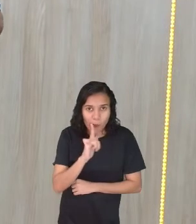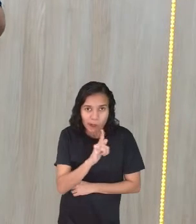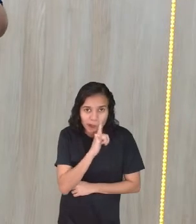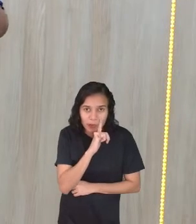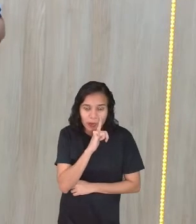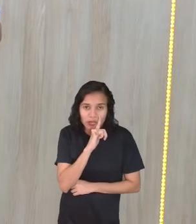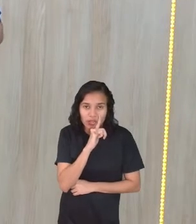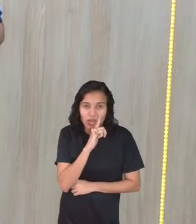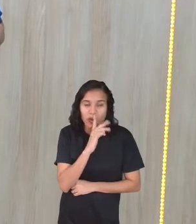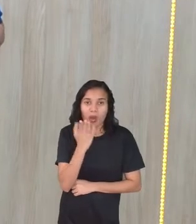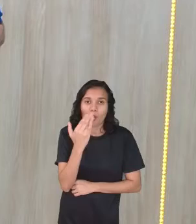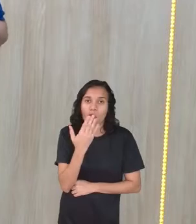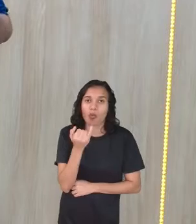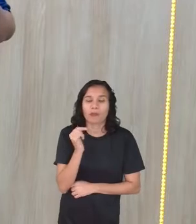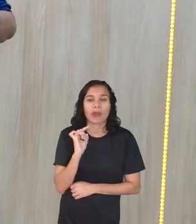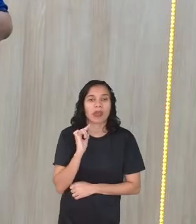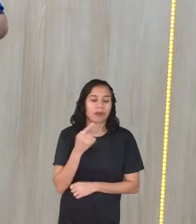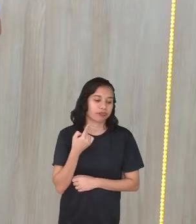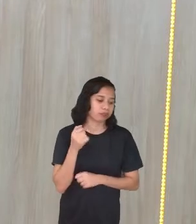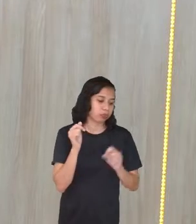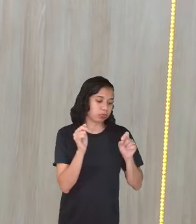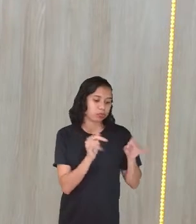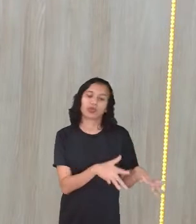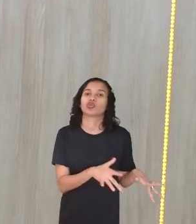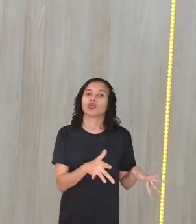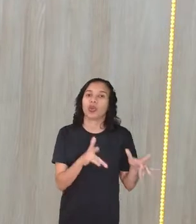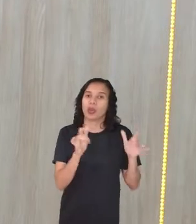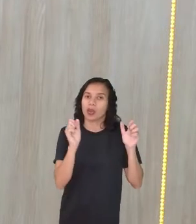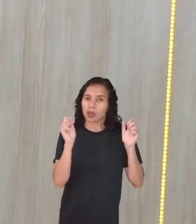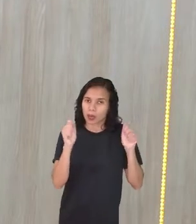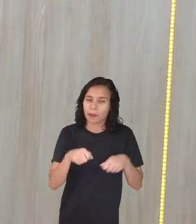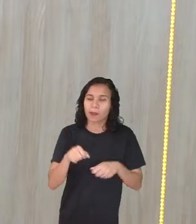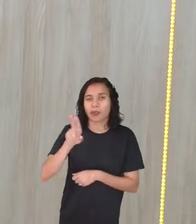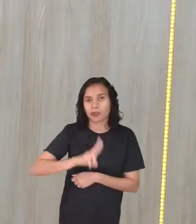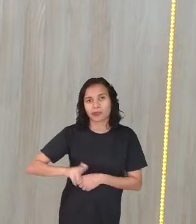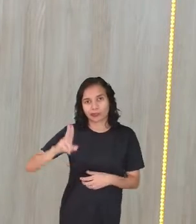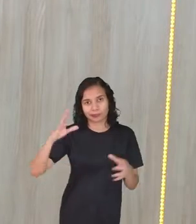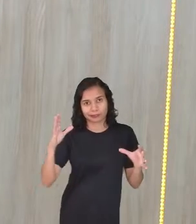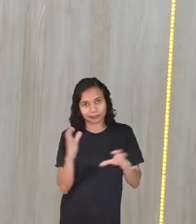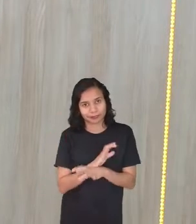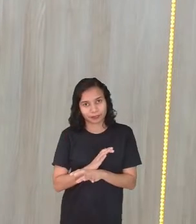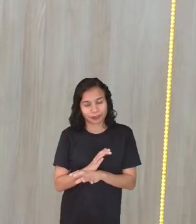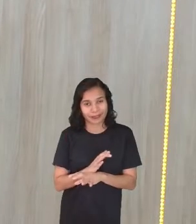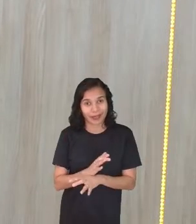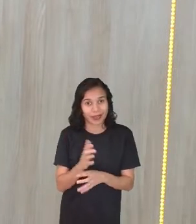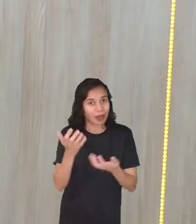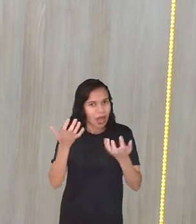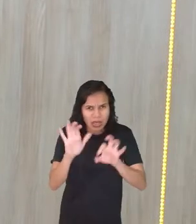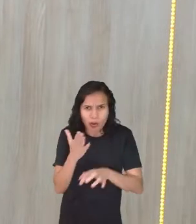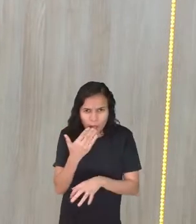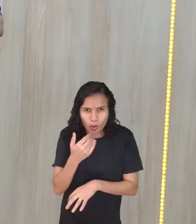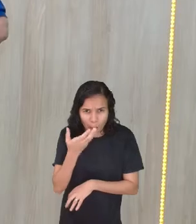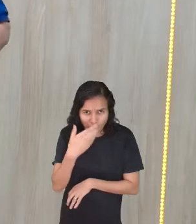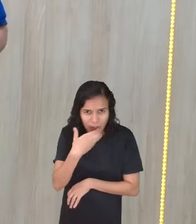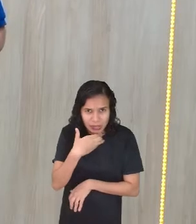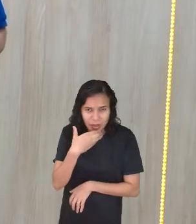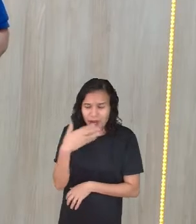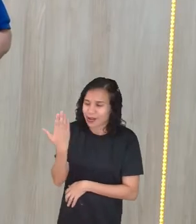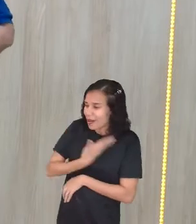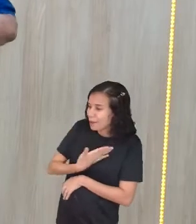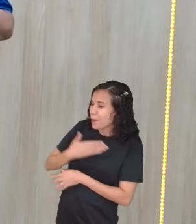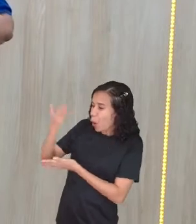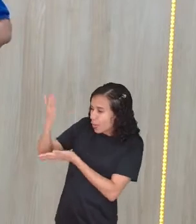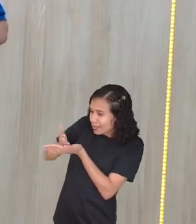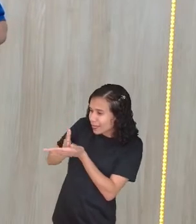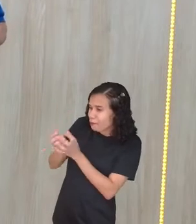por restos de alimentos que poderiam, né, ter sido consumidos como um todo. Então, não quer comer a maçã toda, chama um amigo para dividir,